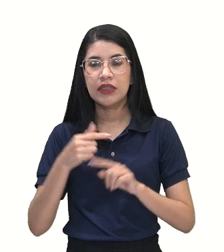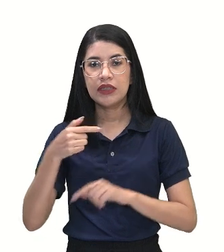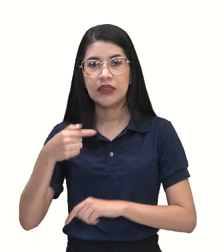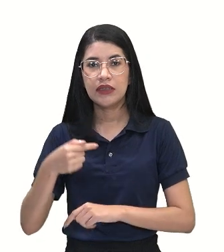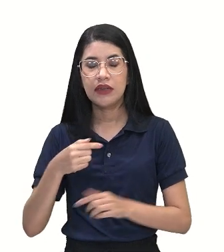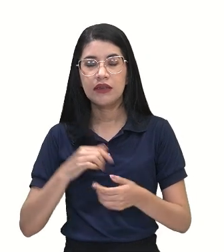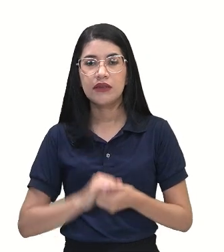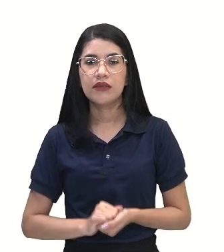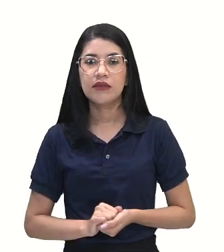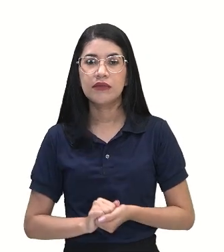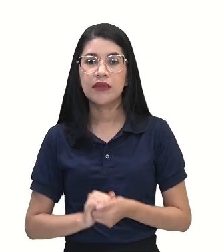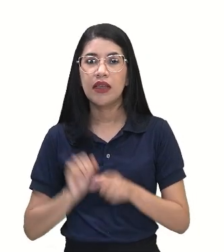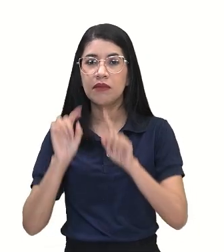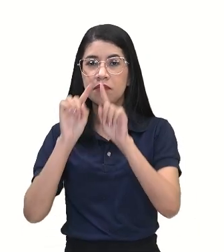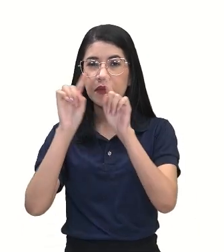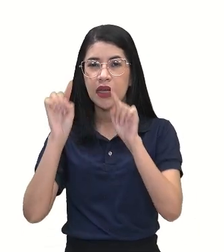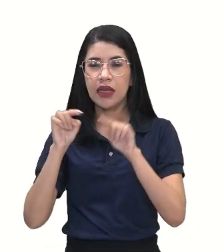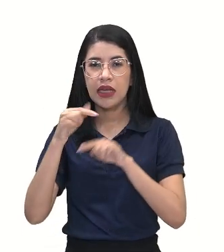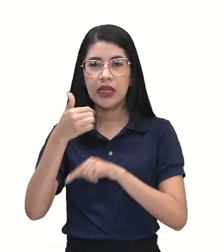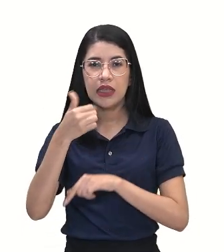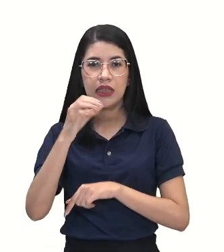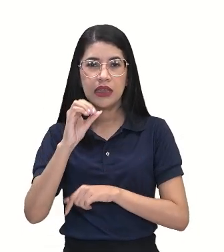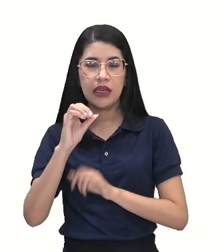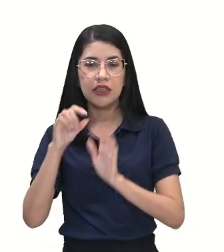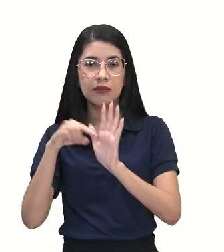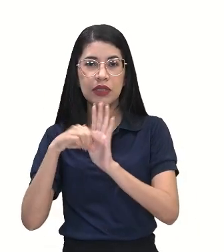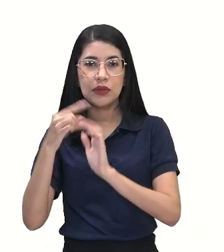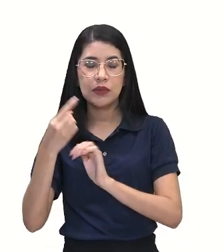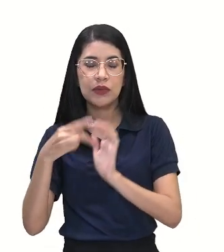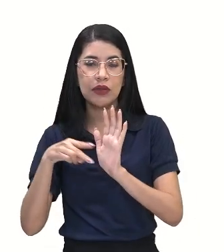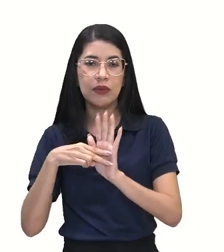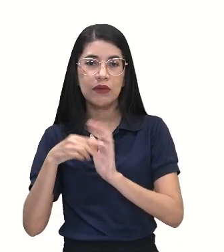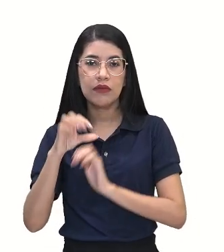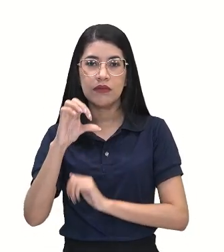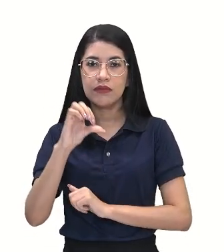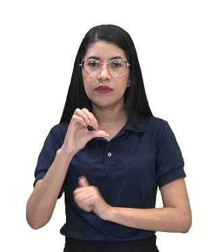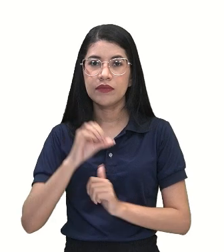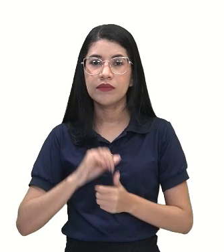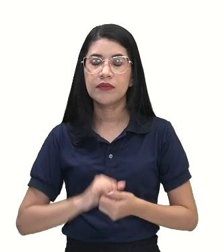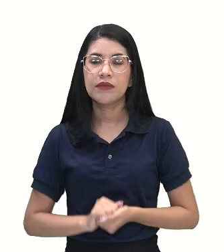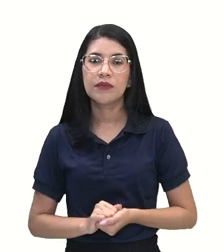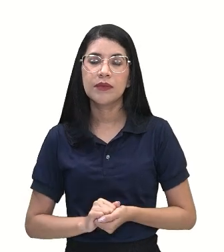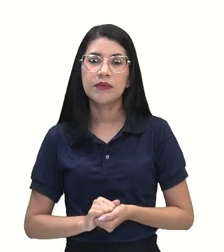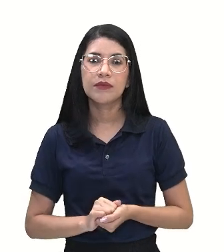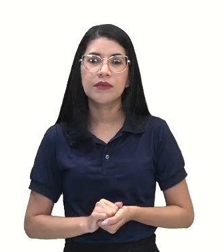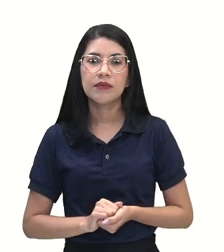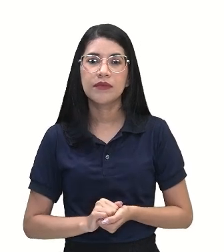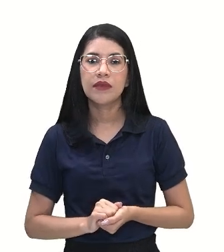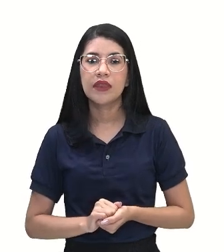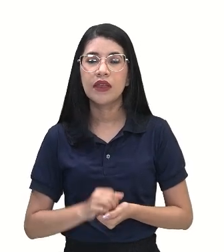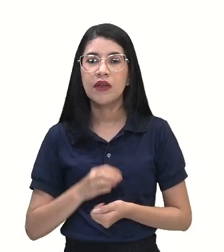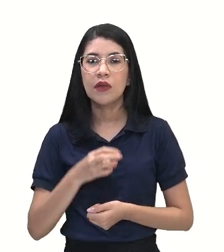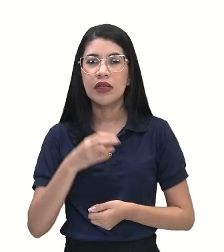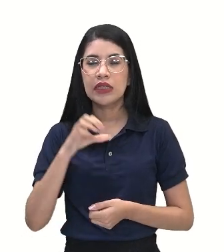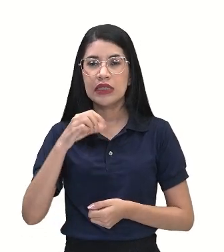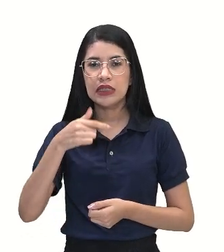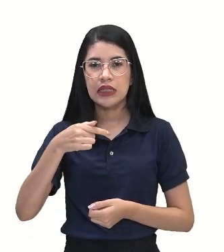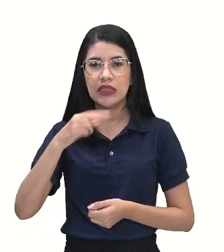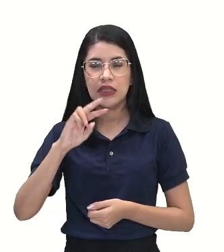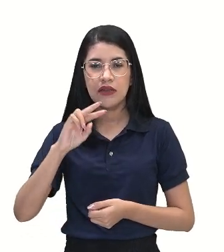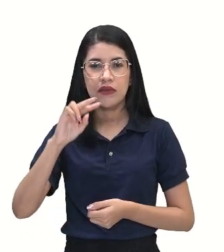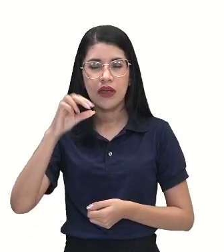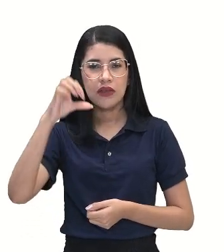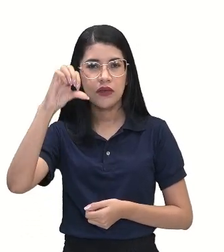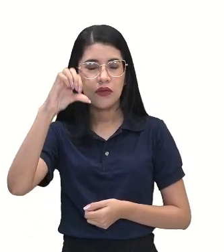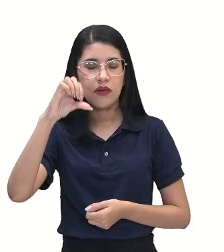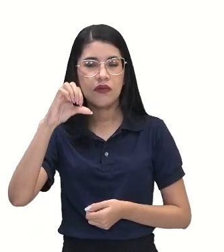vezes 7 elevado a 9, tá? 7 elevado a 9, gente, vai dar um número bem